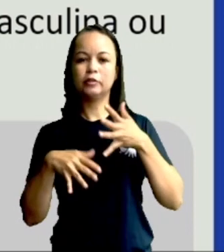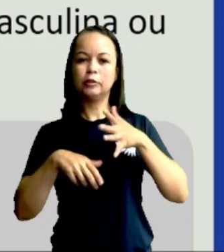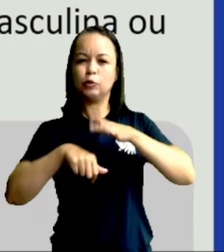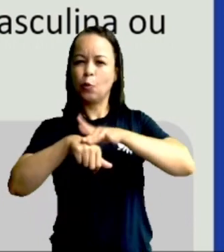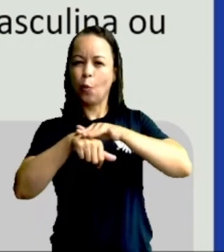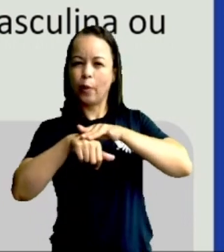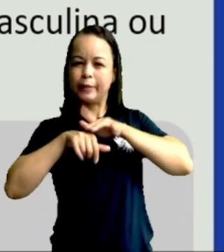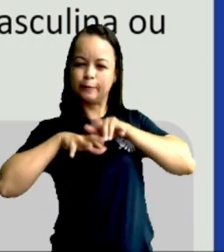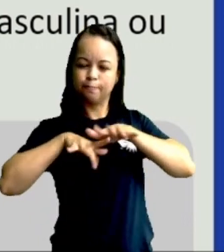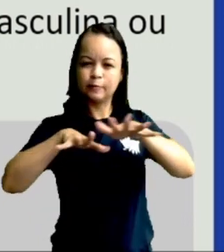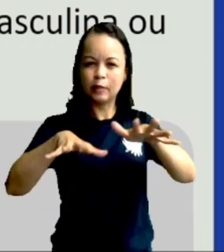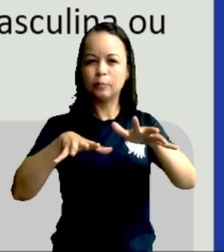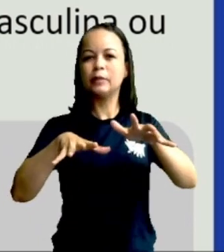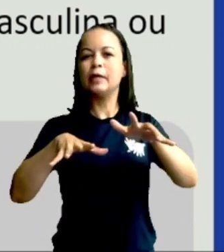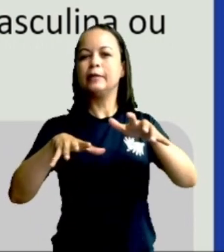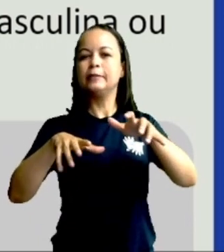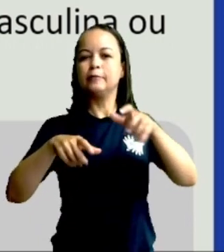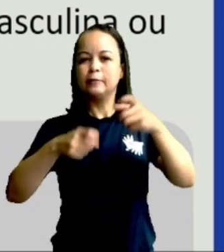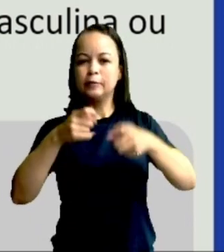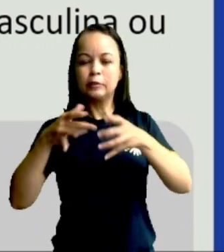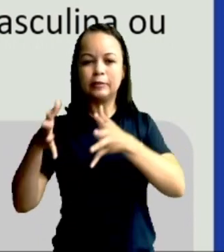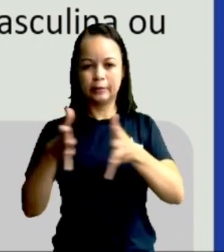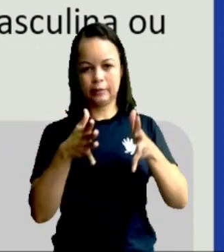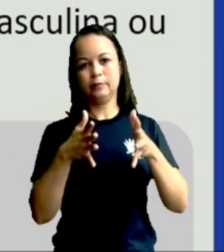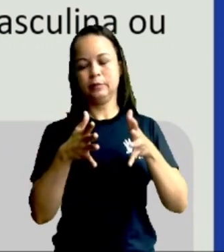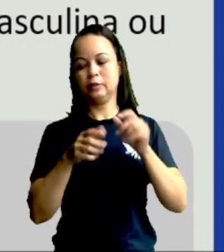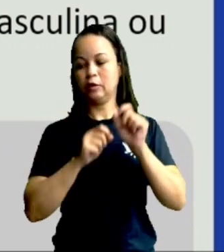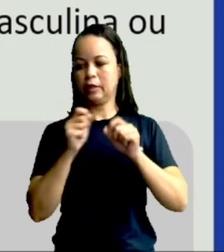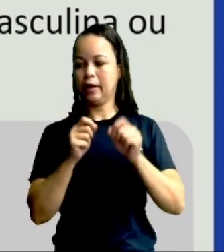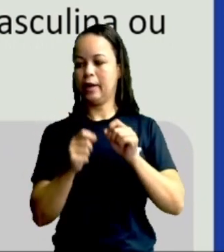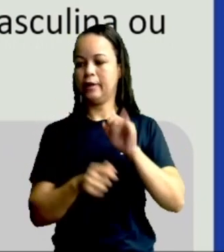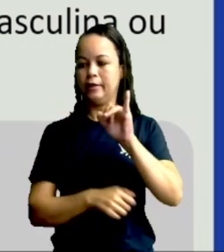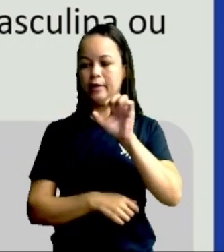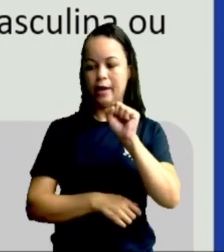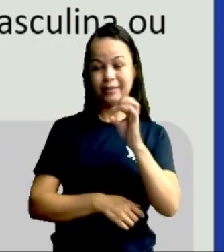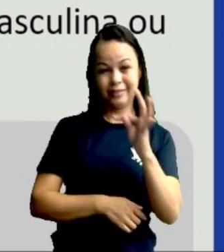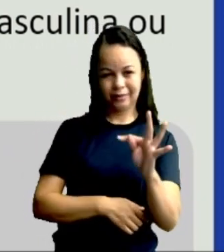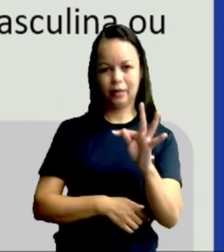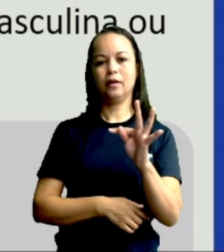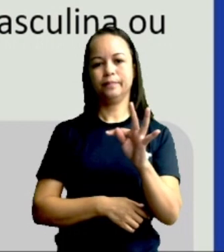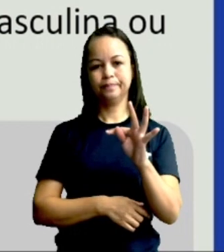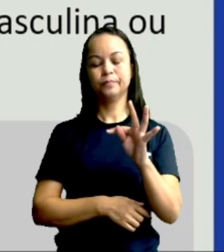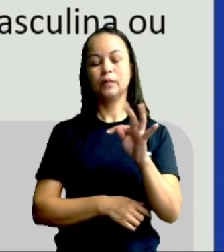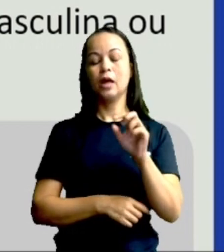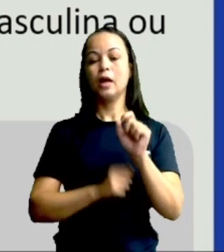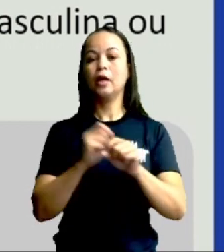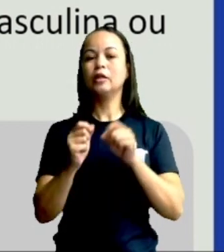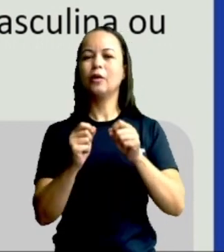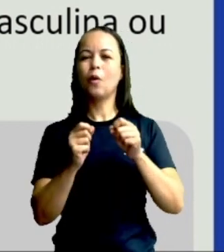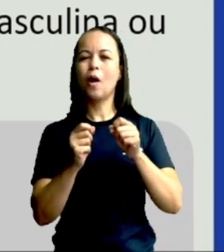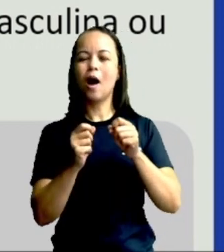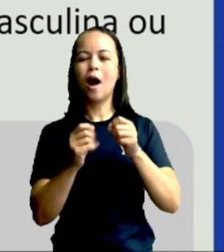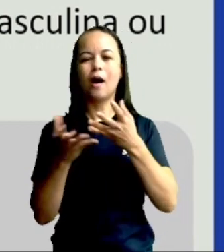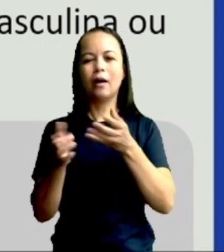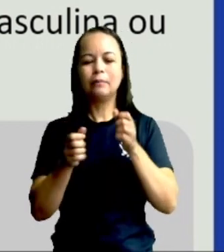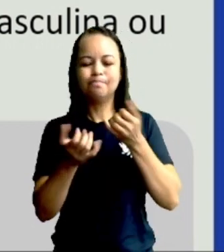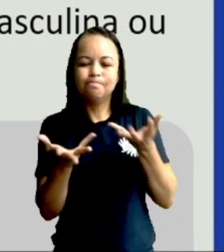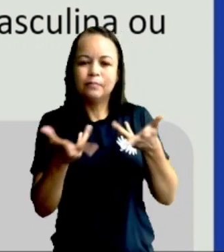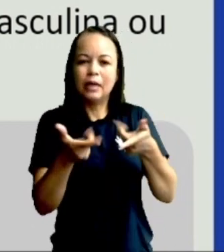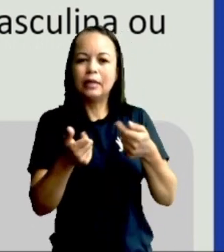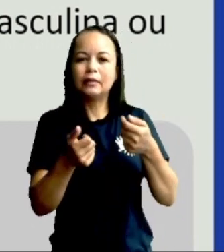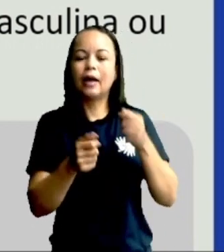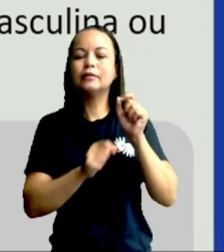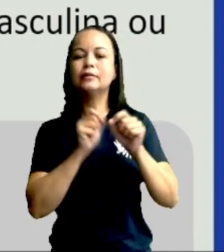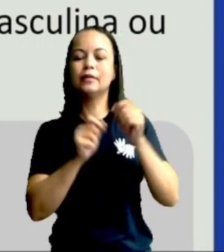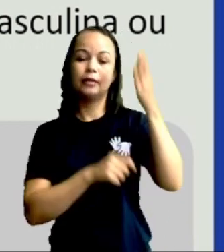transmissíveis, a IST ou ISTs. Qual a habilidade que a gente espera construir e edificar com você? É compreender